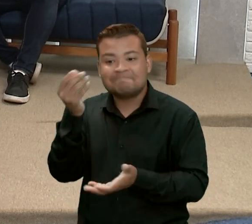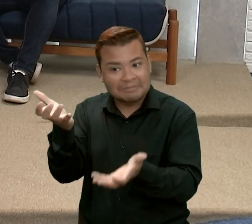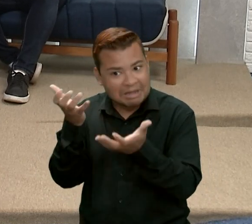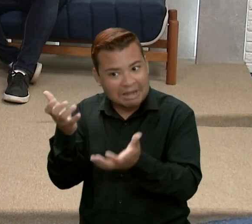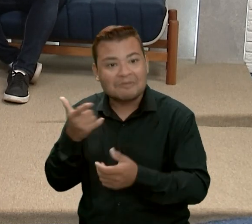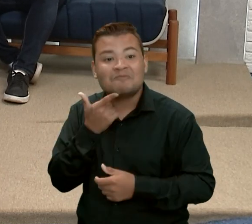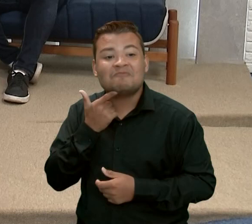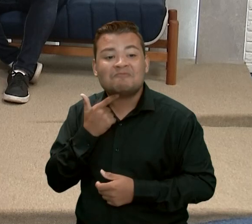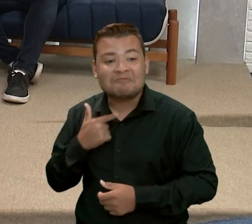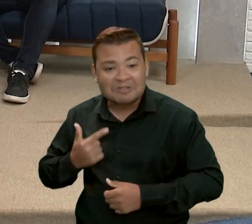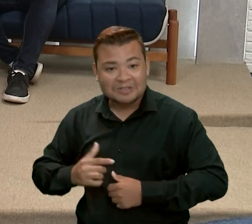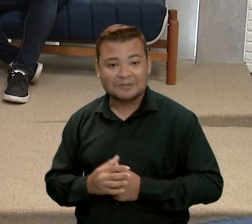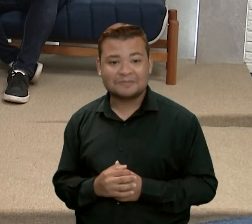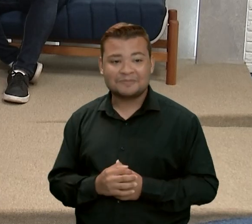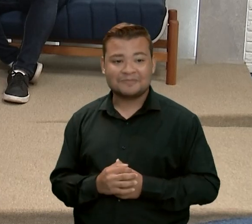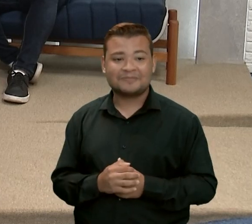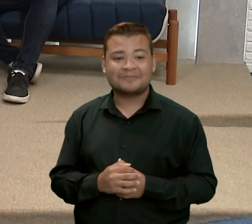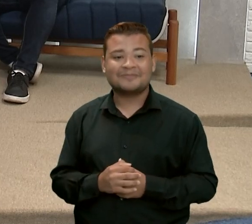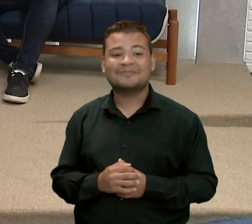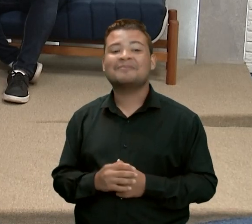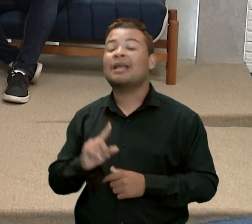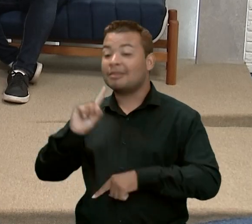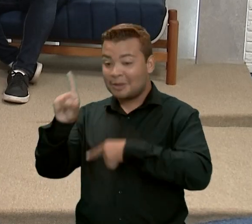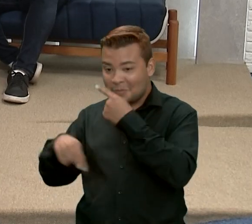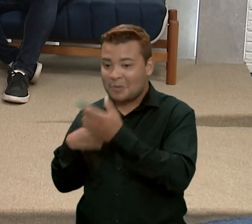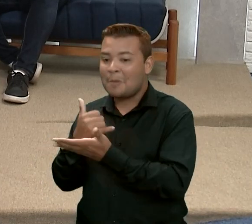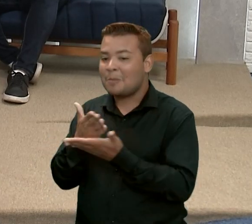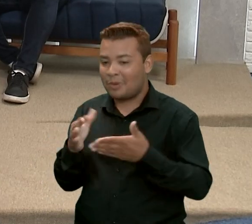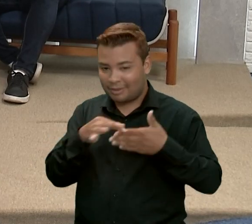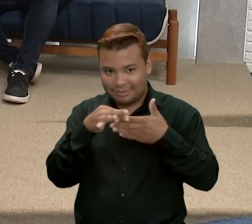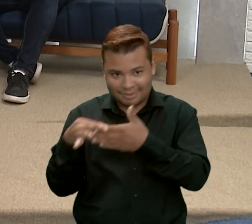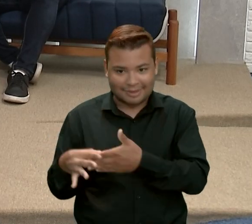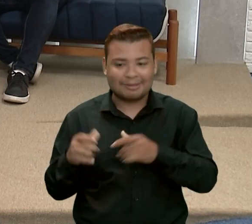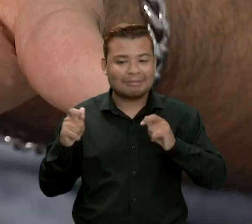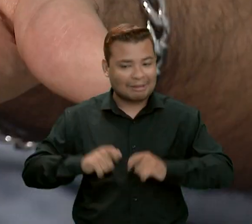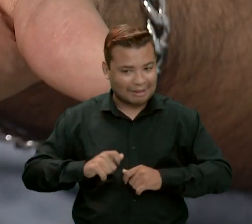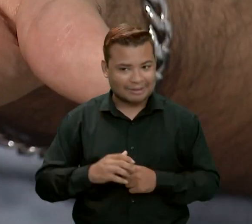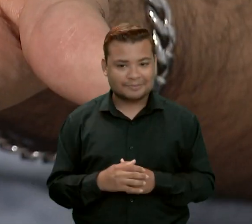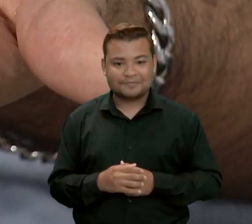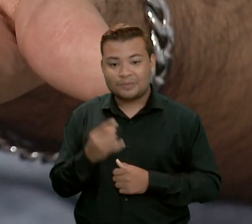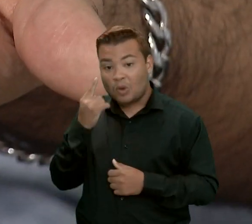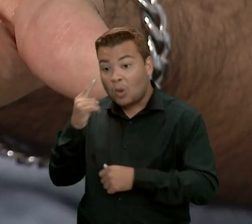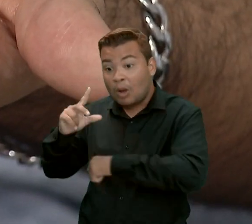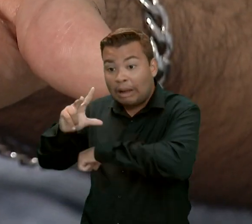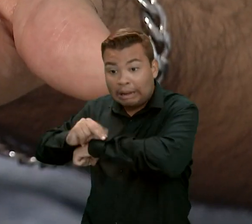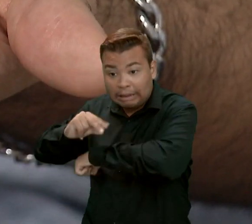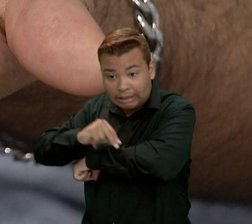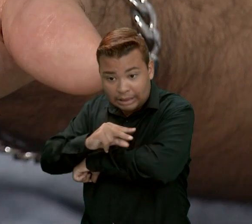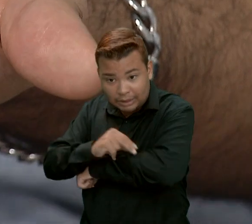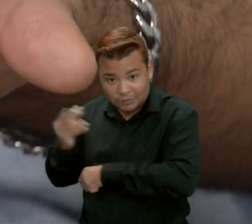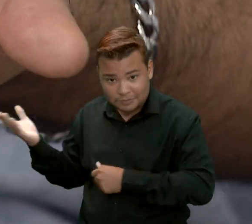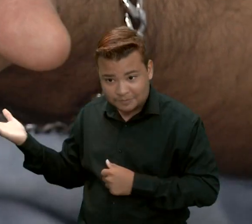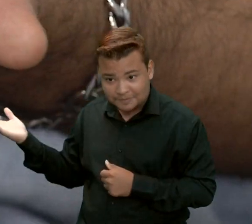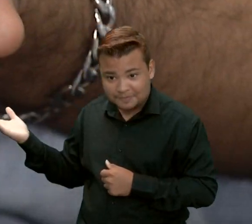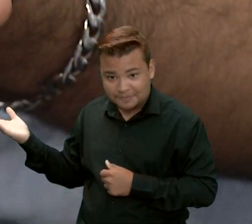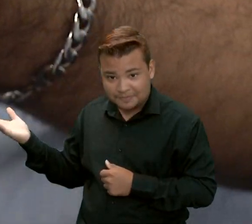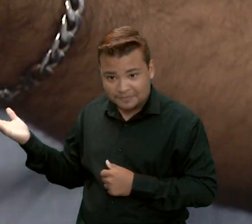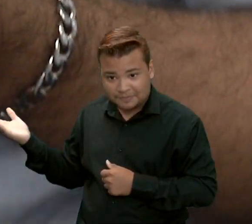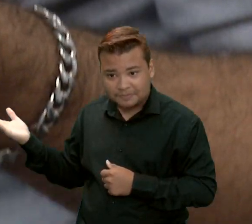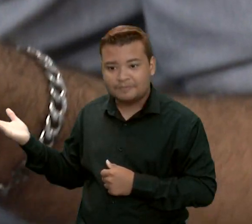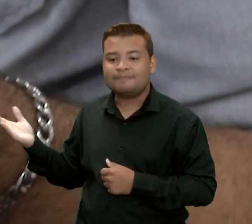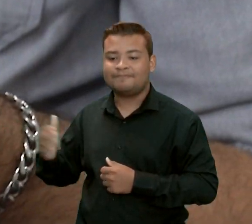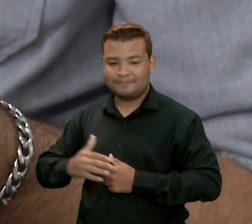Na próxima fornada, um bolo será seu. Olha só, os grilinhos. Esse que eu